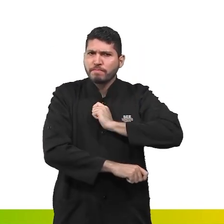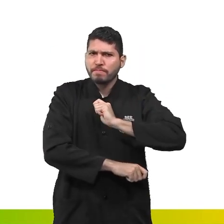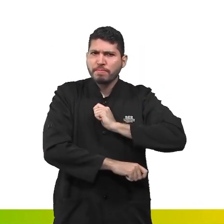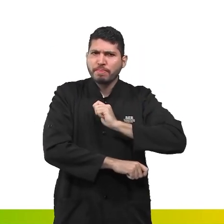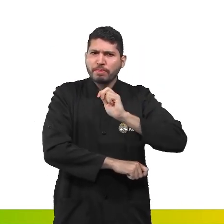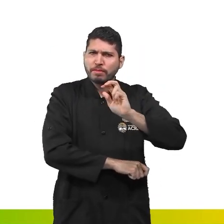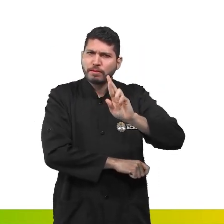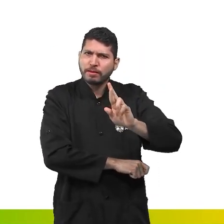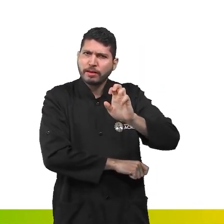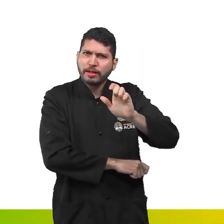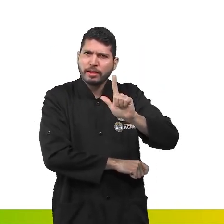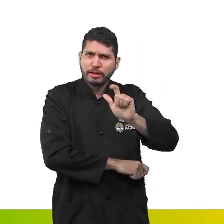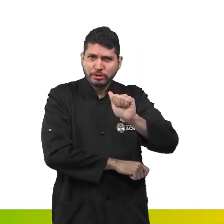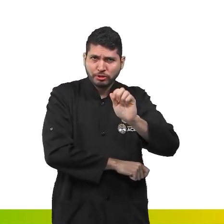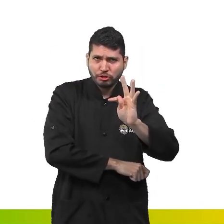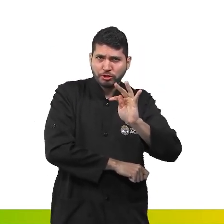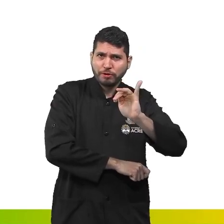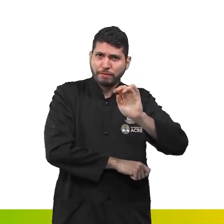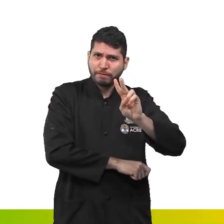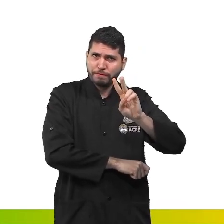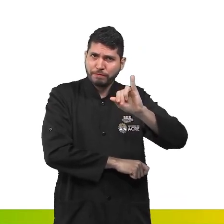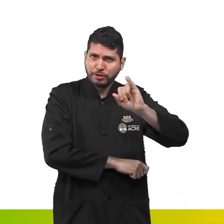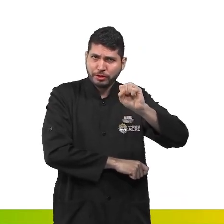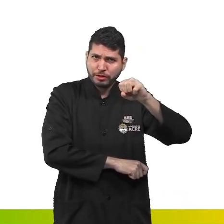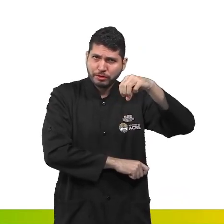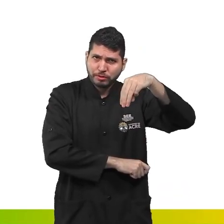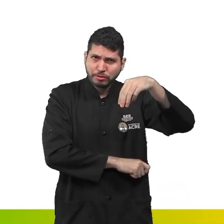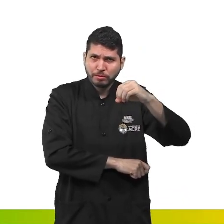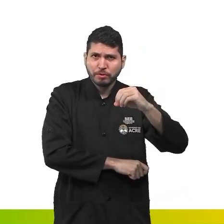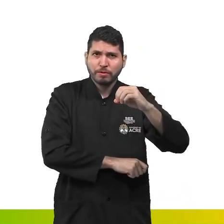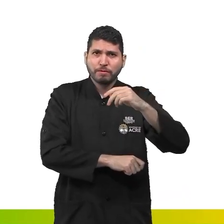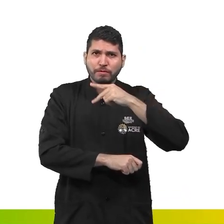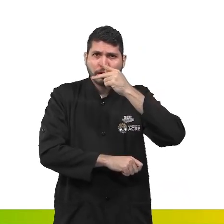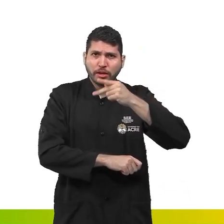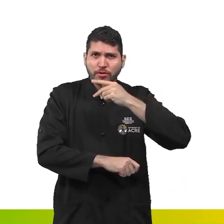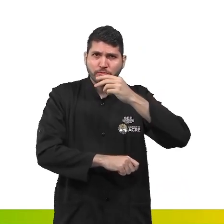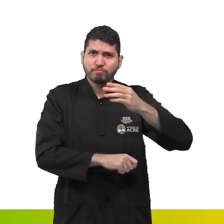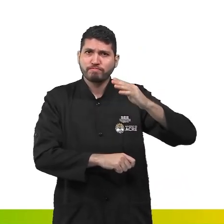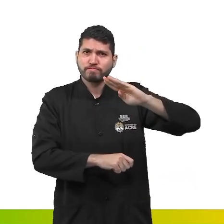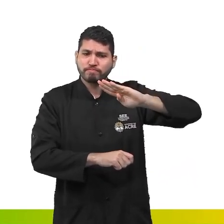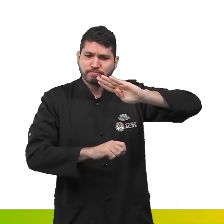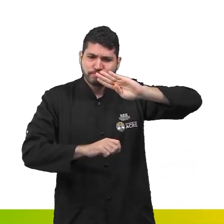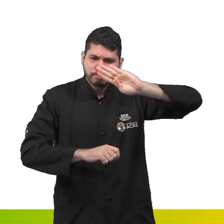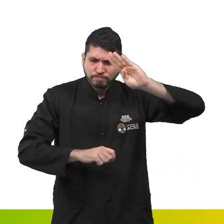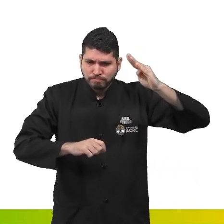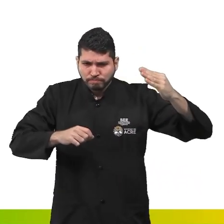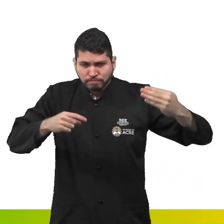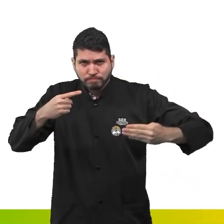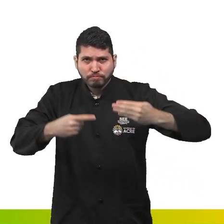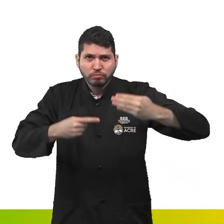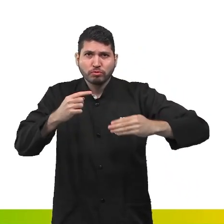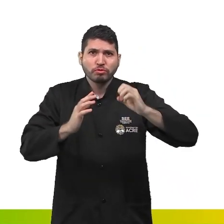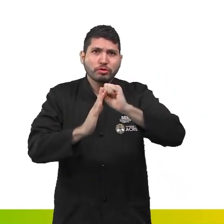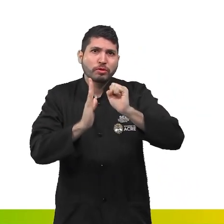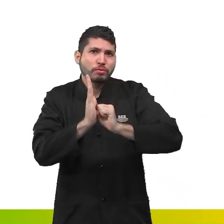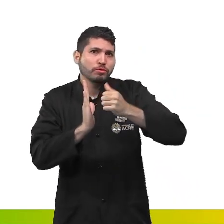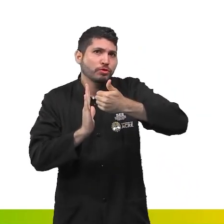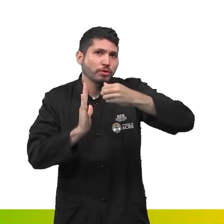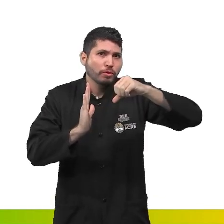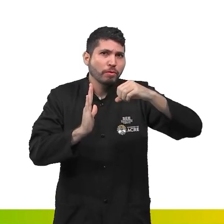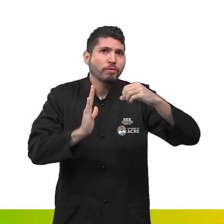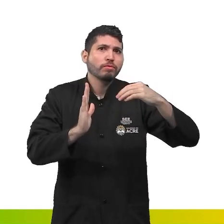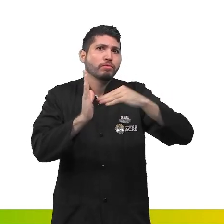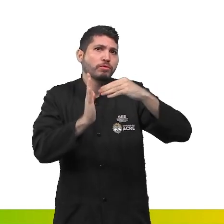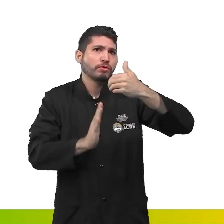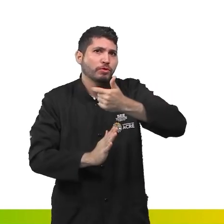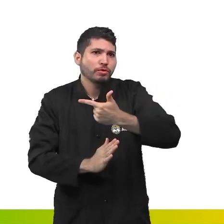antropologia, o relativismo cultural, reforçado por Franz Boas no século XIX e XX, influenciando o